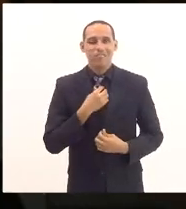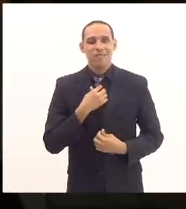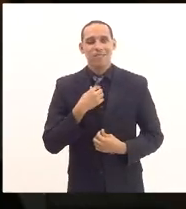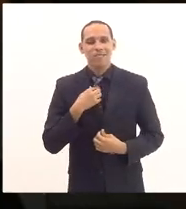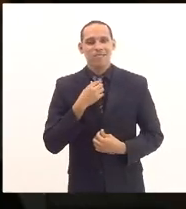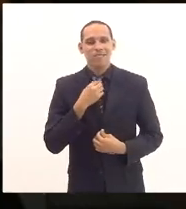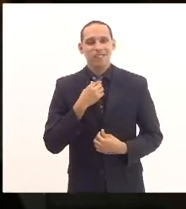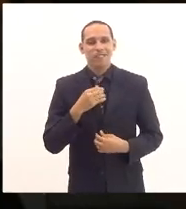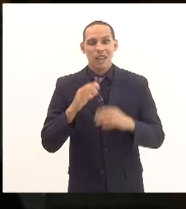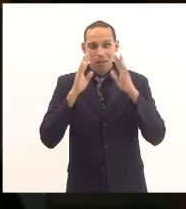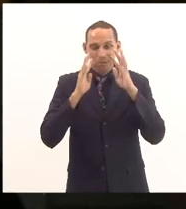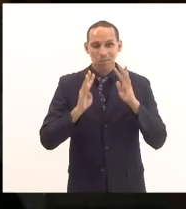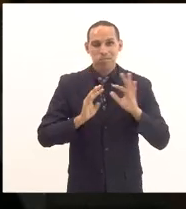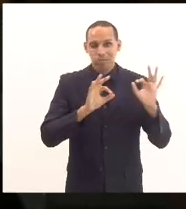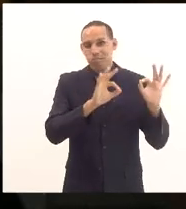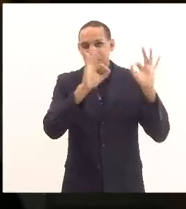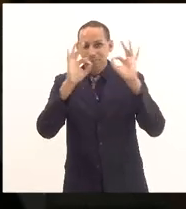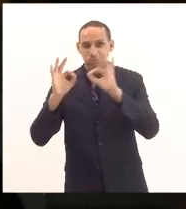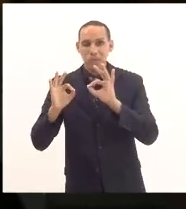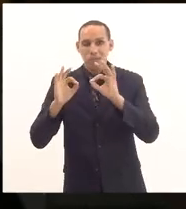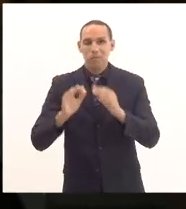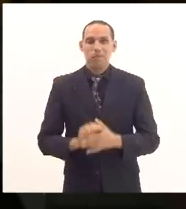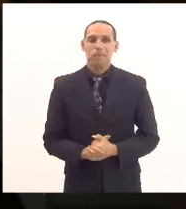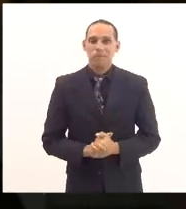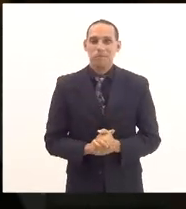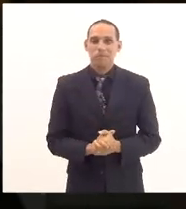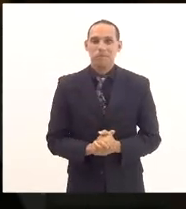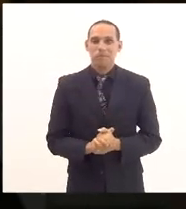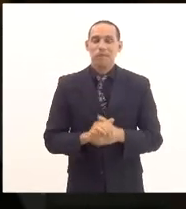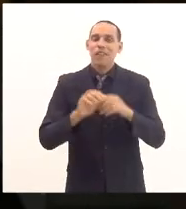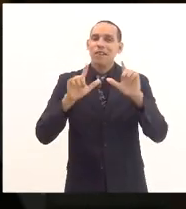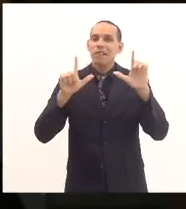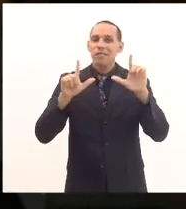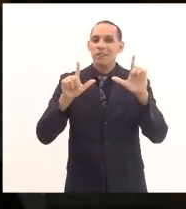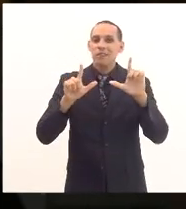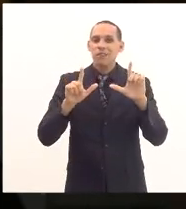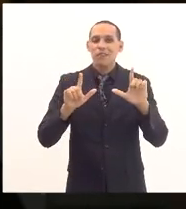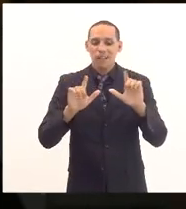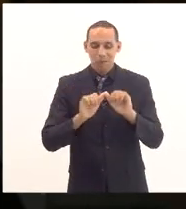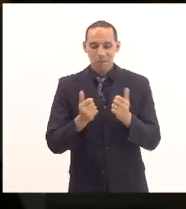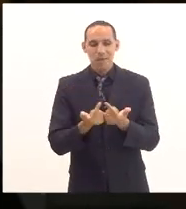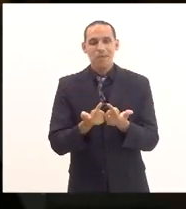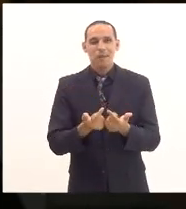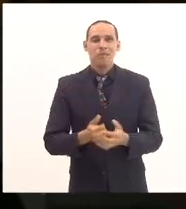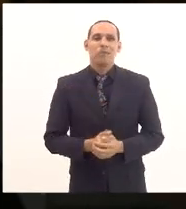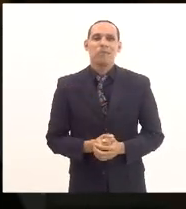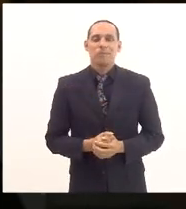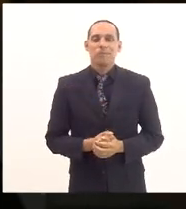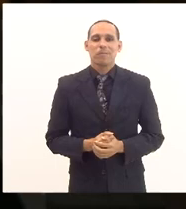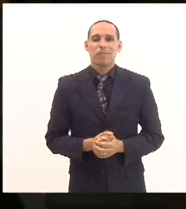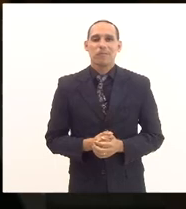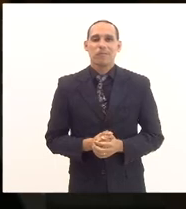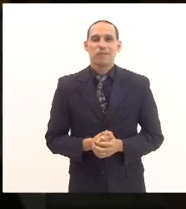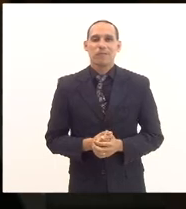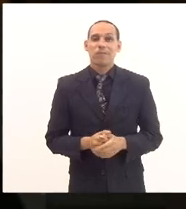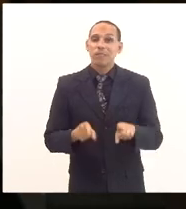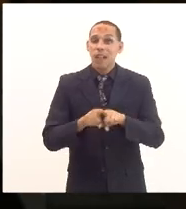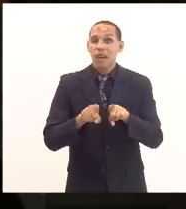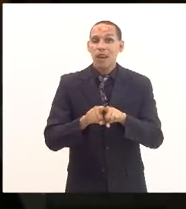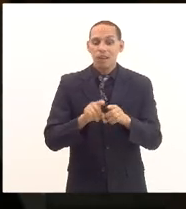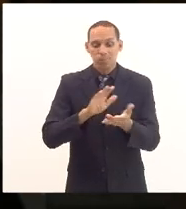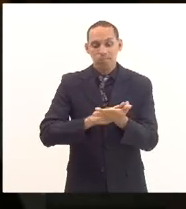telespectadores, que nos acompanham através da TV Alerge,